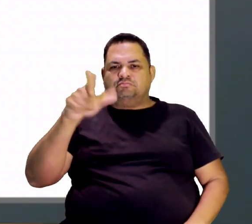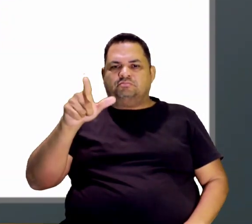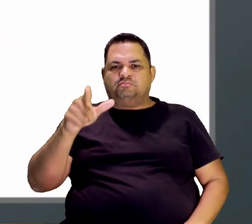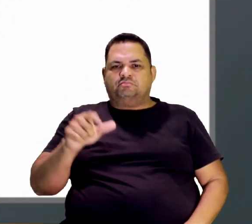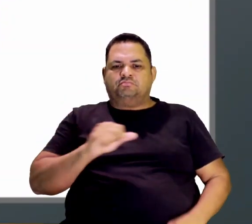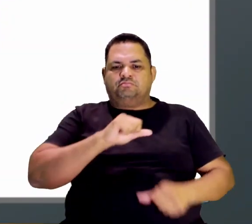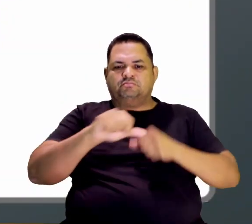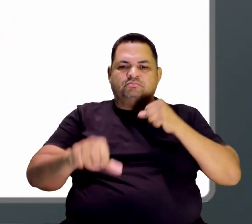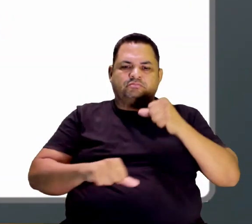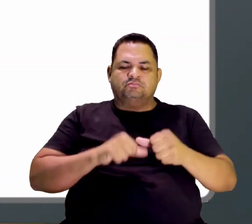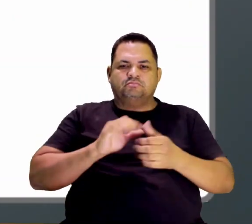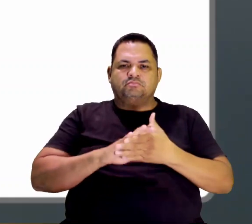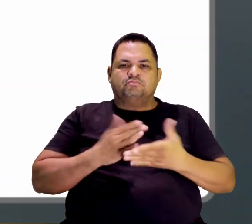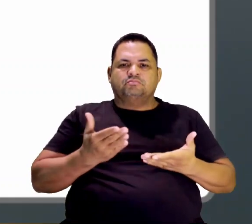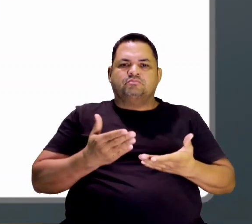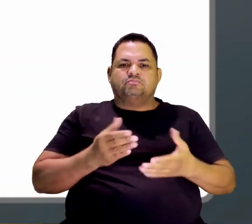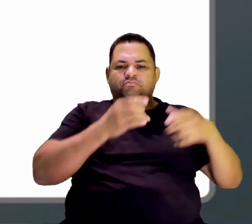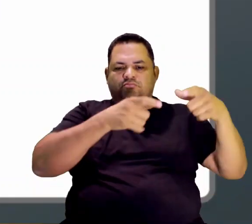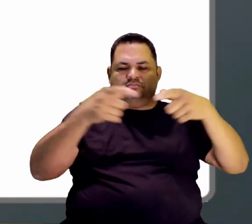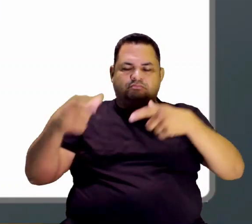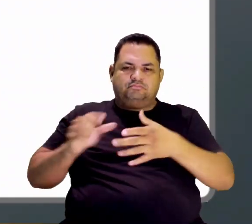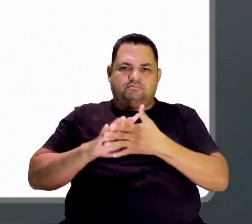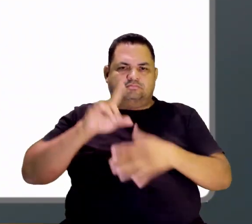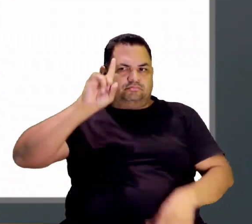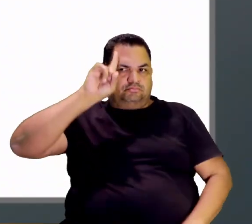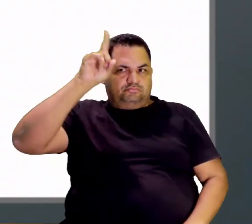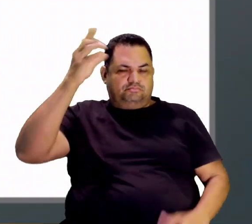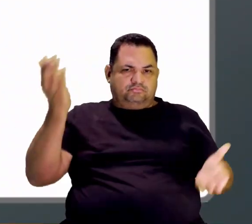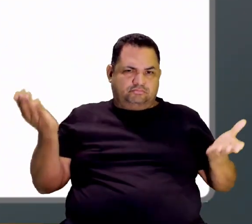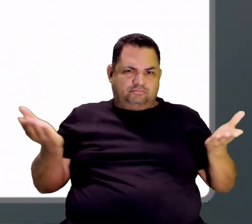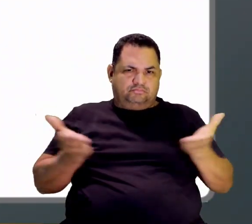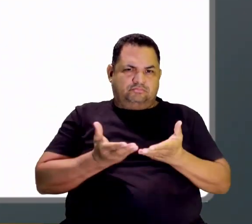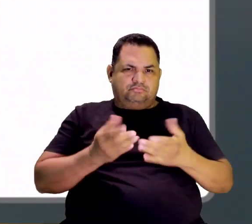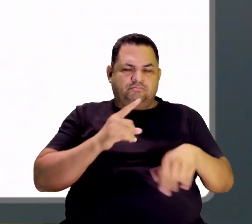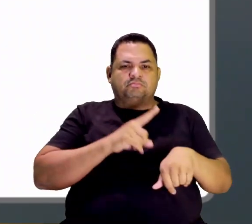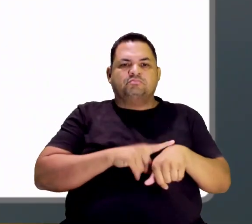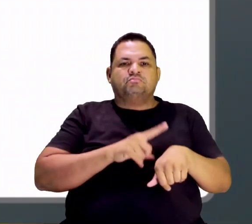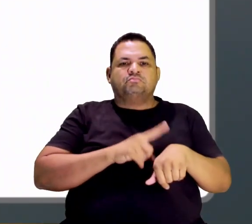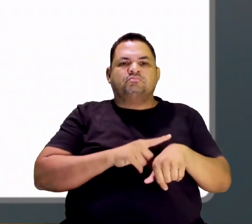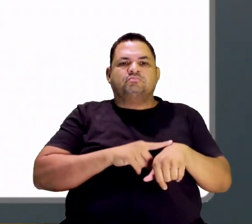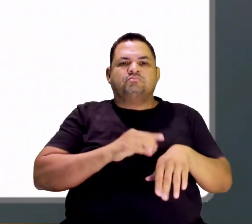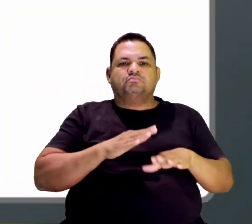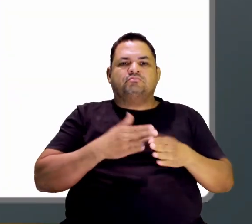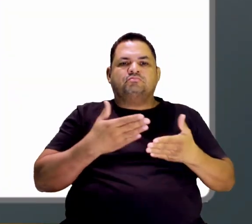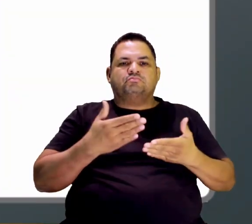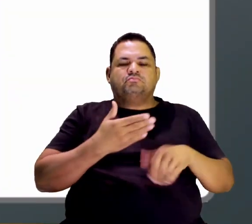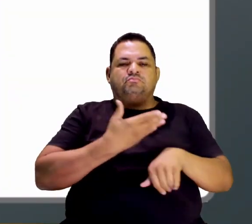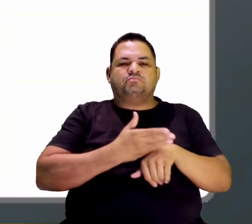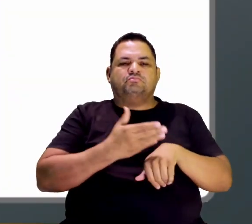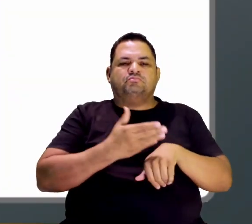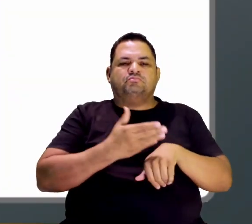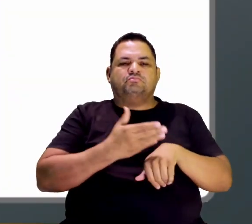aquela paradinha. Dá aquela paradinha, dá aquela paradinha. E trabalha isso tipo 10 vezes. Beleza, pé direito, depois pé esquerdo,